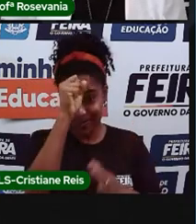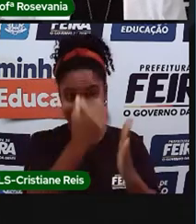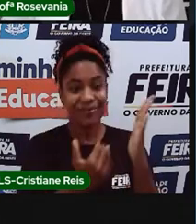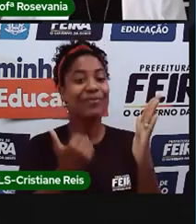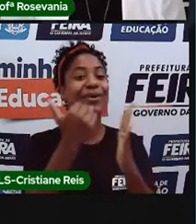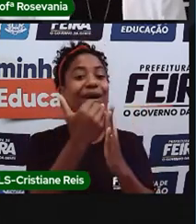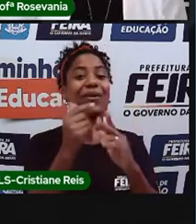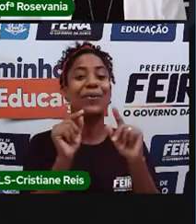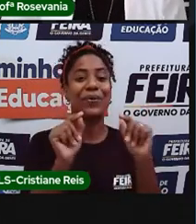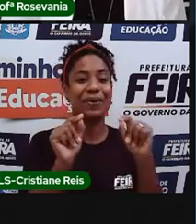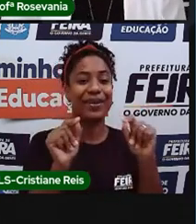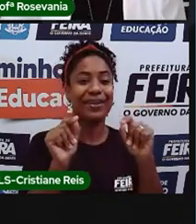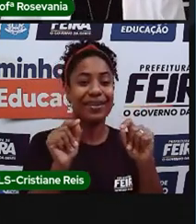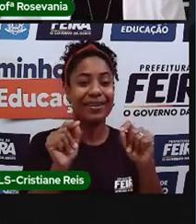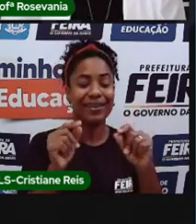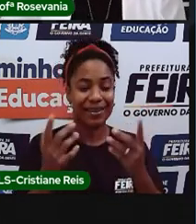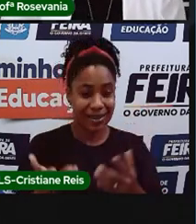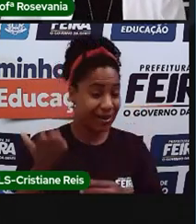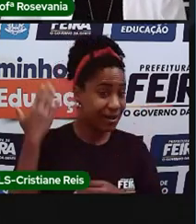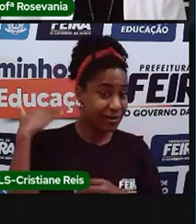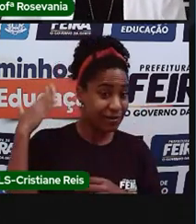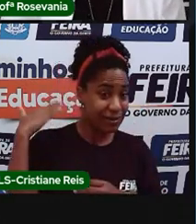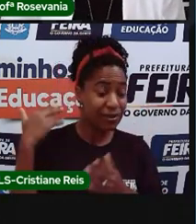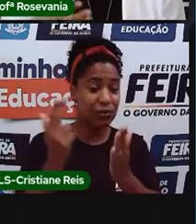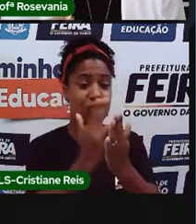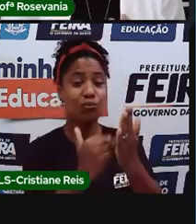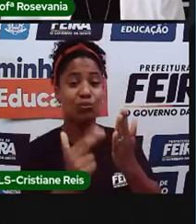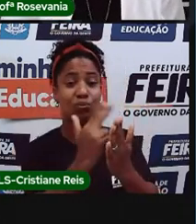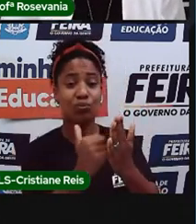toda essa questão de como é que eram feitos esses